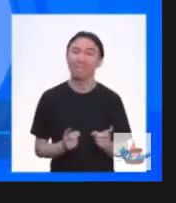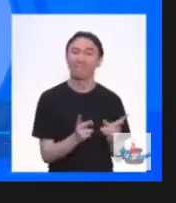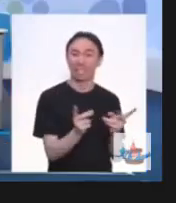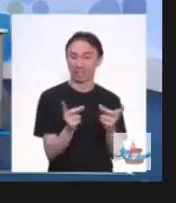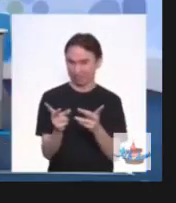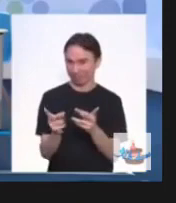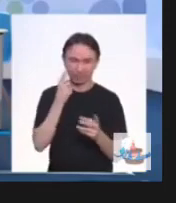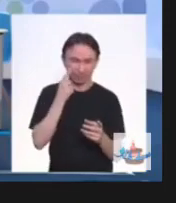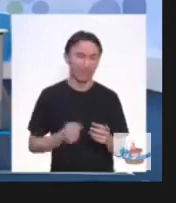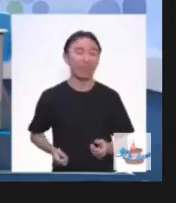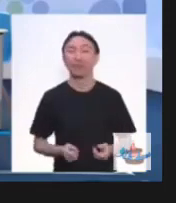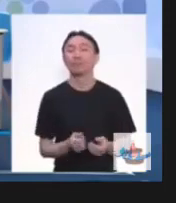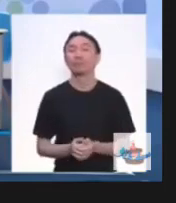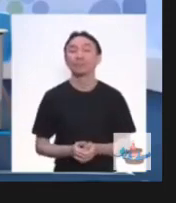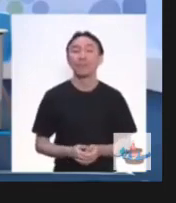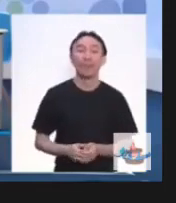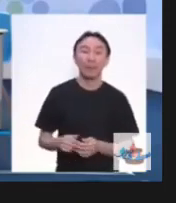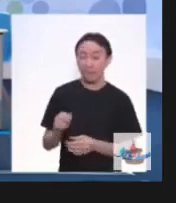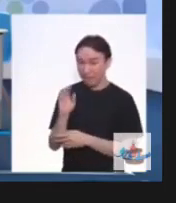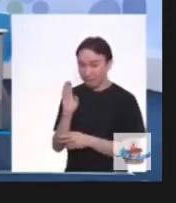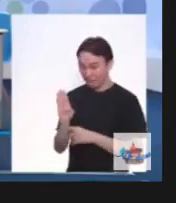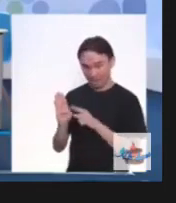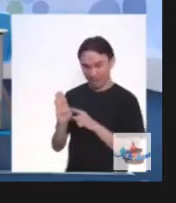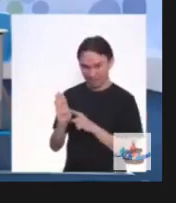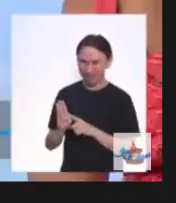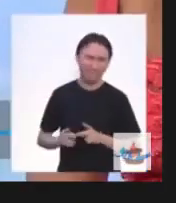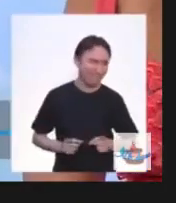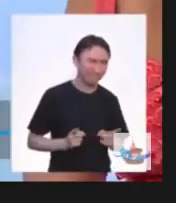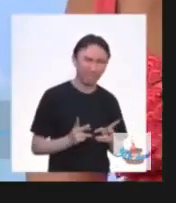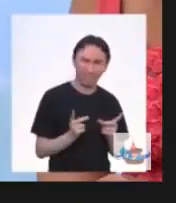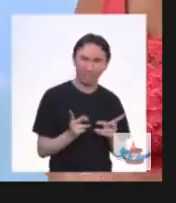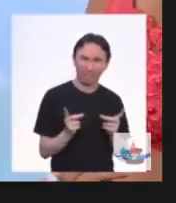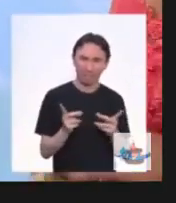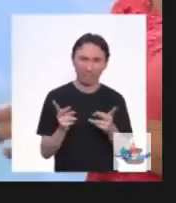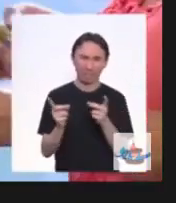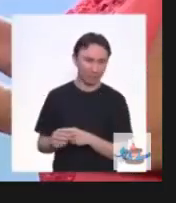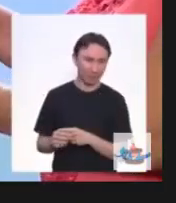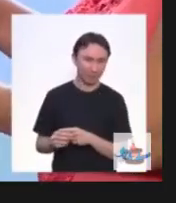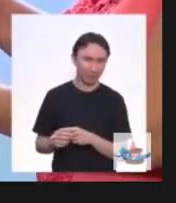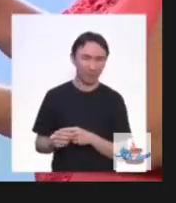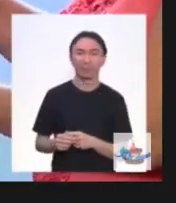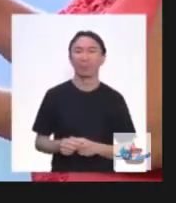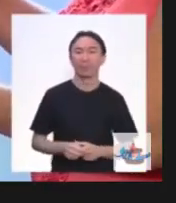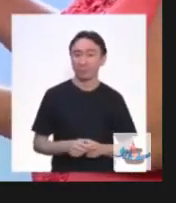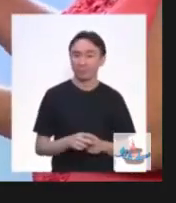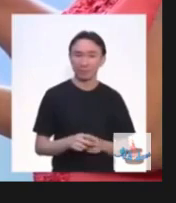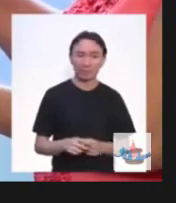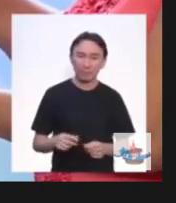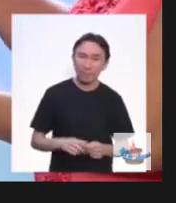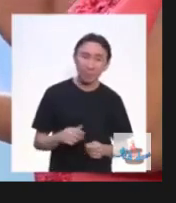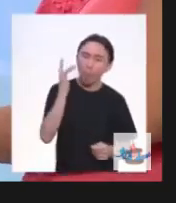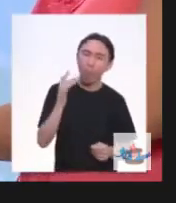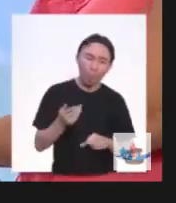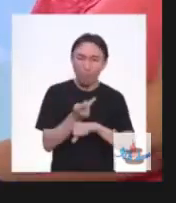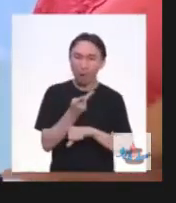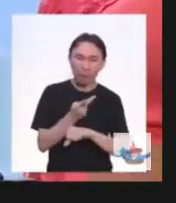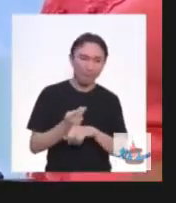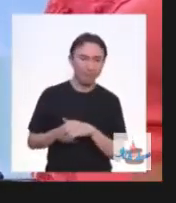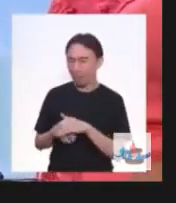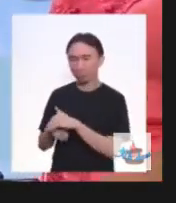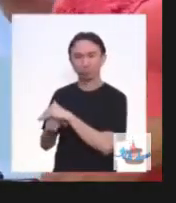explicar isso na prática. Olha só, o país B, ele vai vender muito, e esse país B, ele vai vender e vai acumular metais. Olha